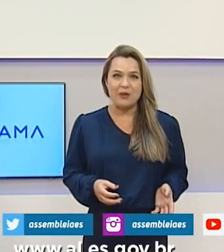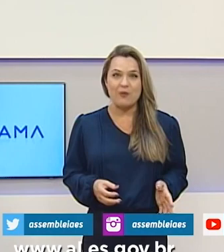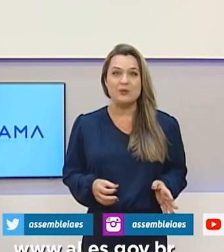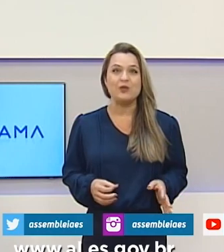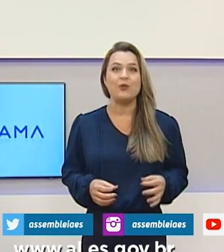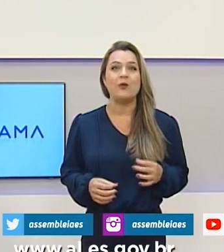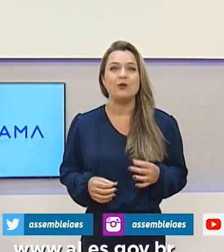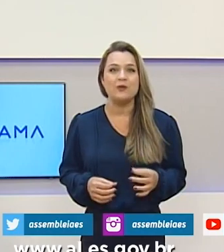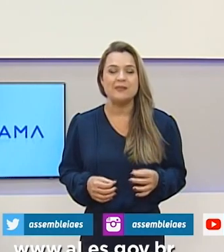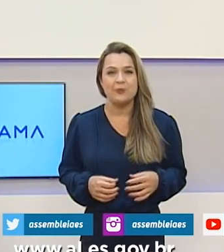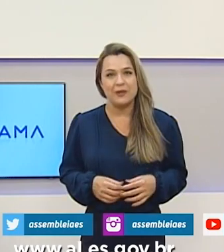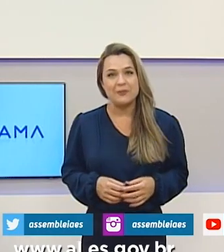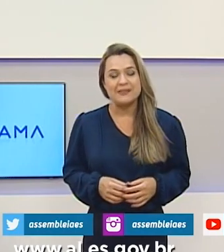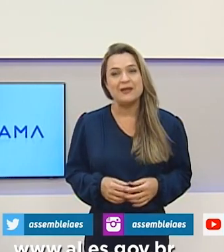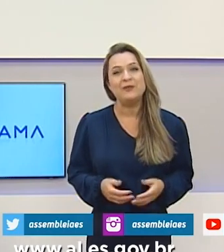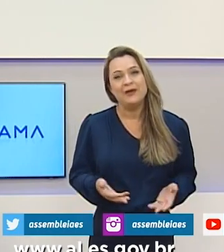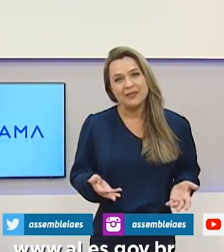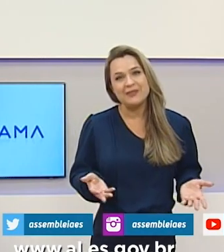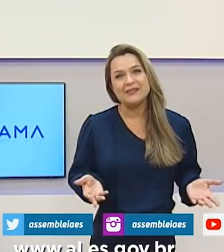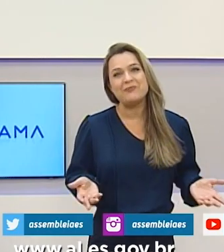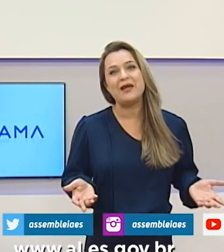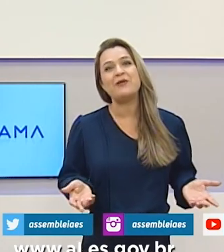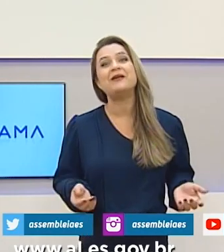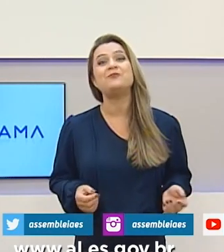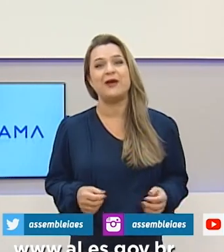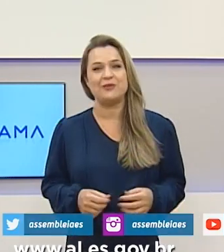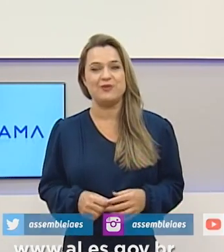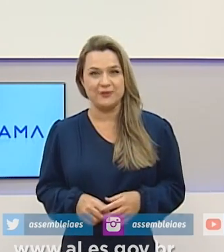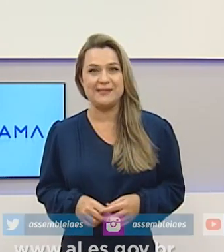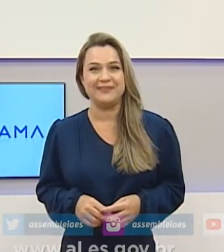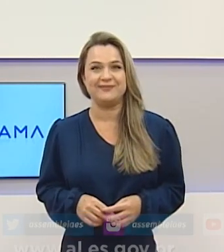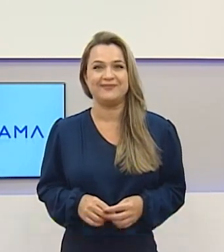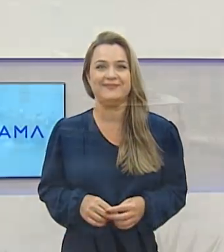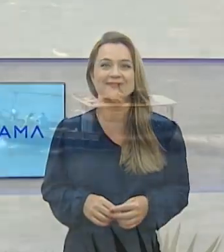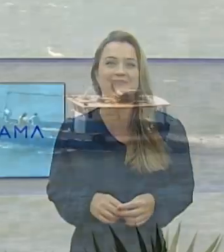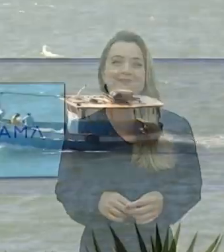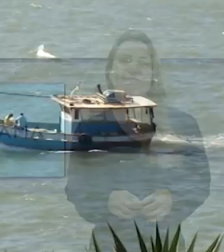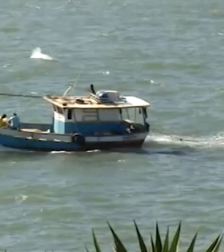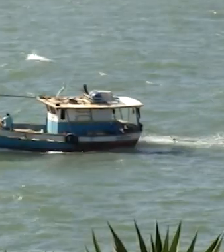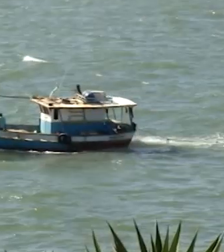de sempre e continue com a nossa programação, TV Assembleia é mais perto de você.